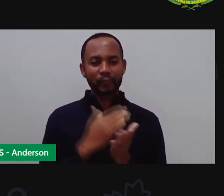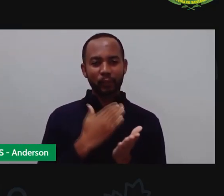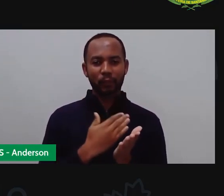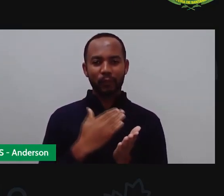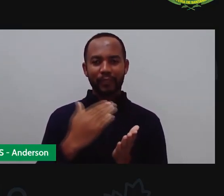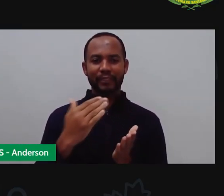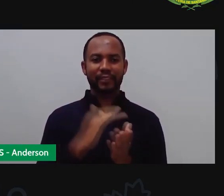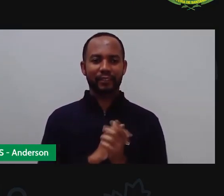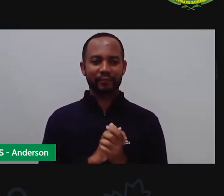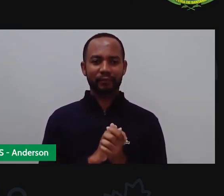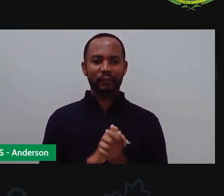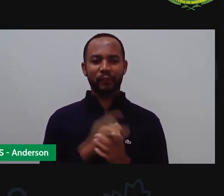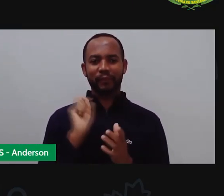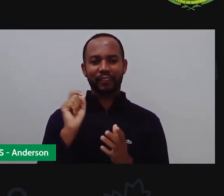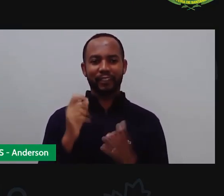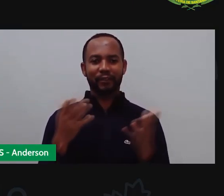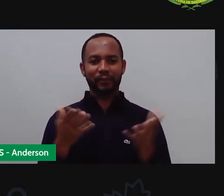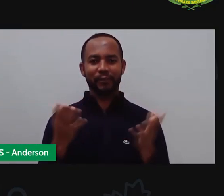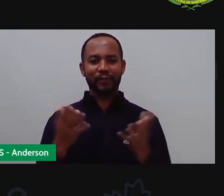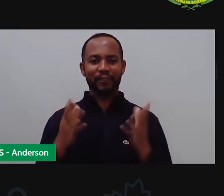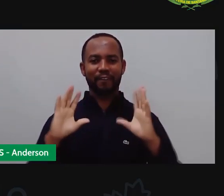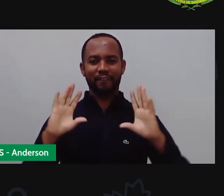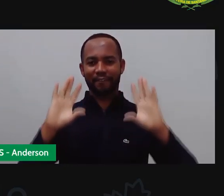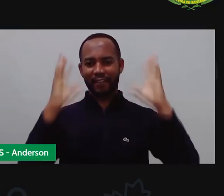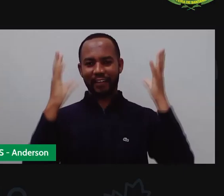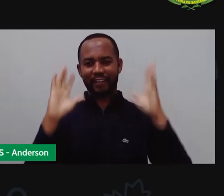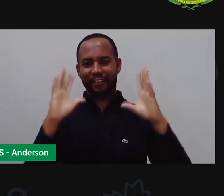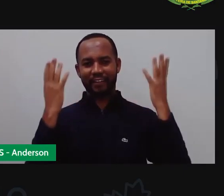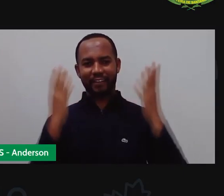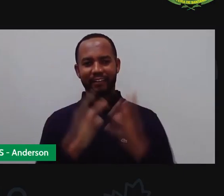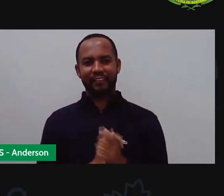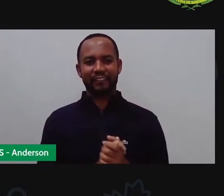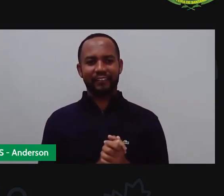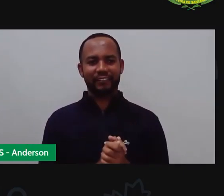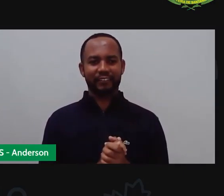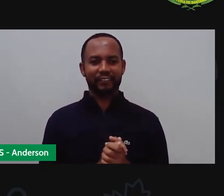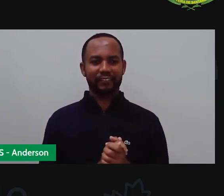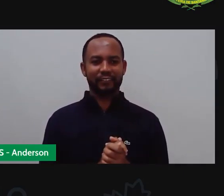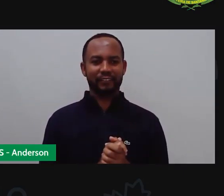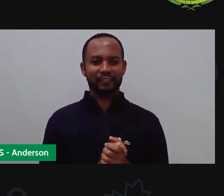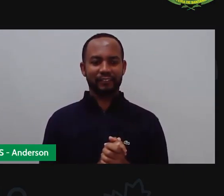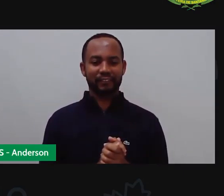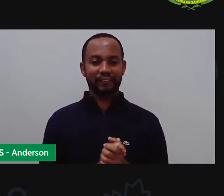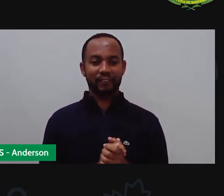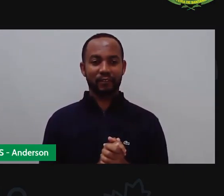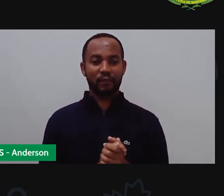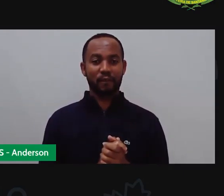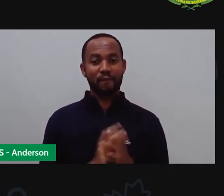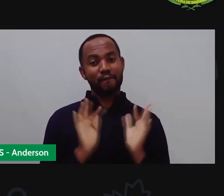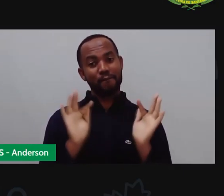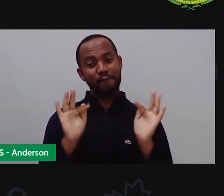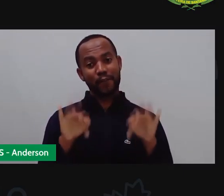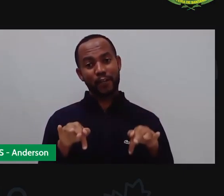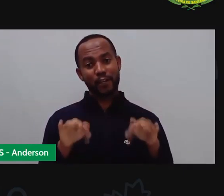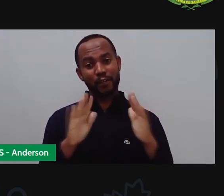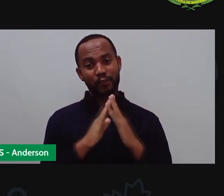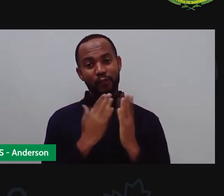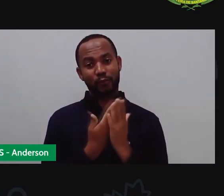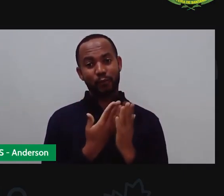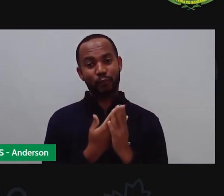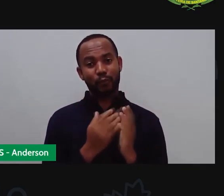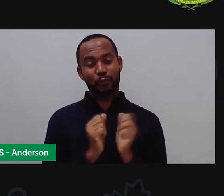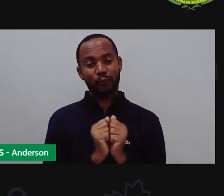aula porque hoje é dia de festa, é dia de comemorar. Nossa última aula aqui